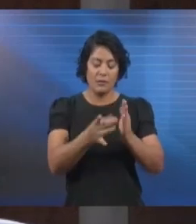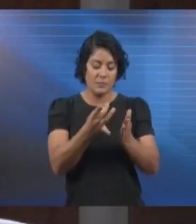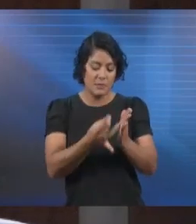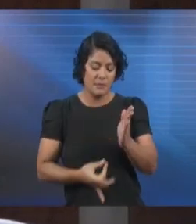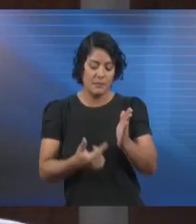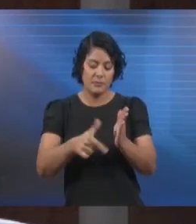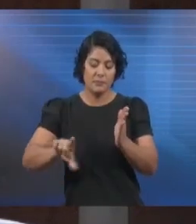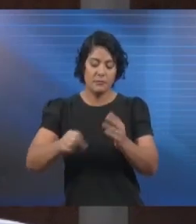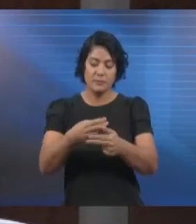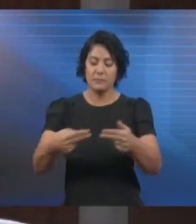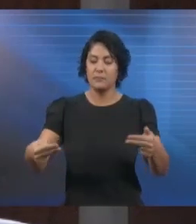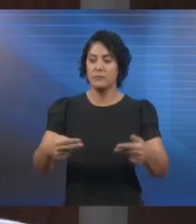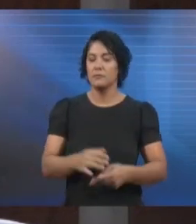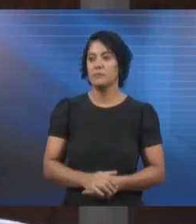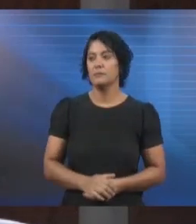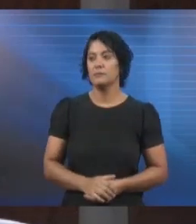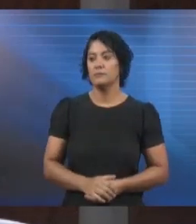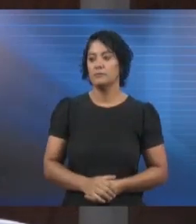outras